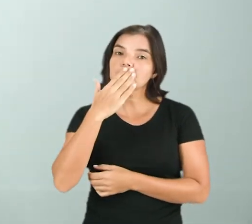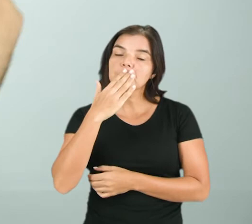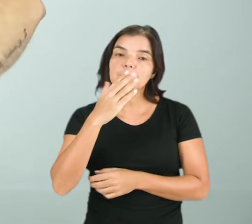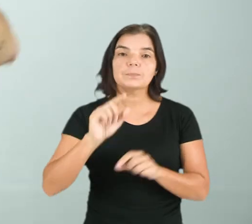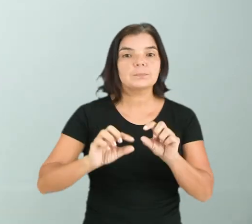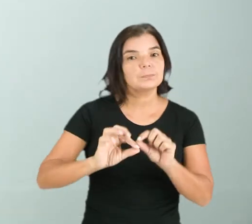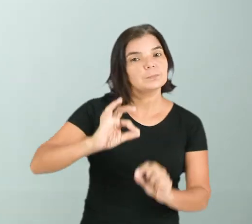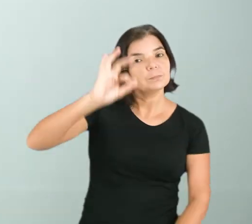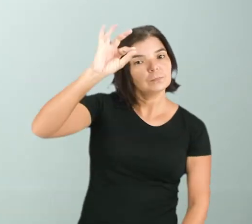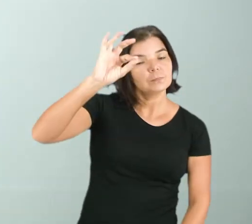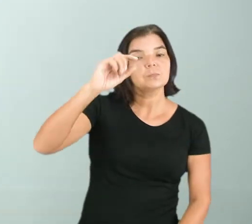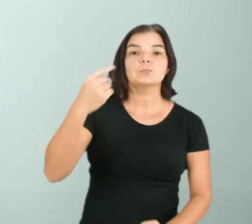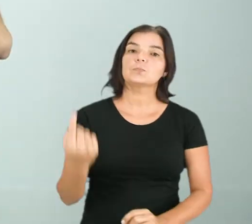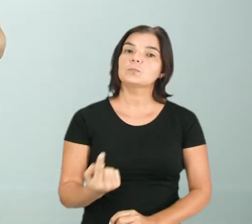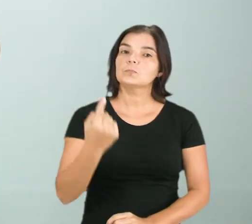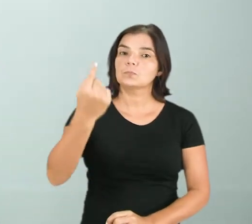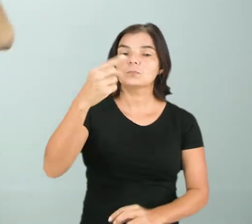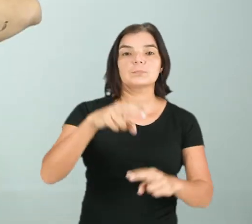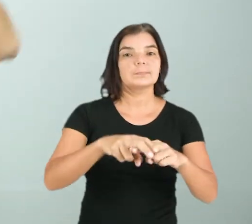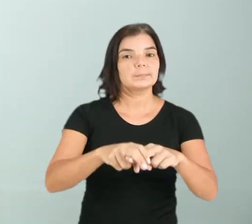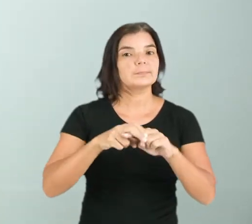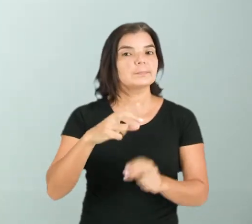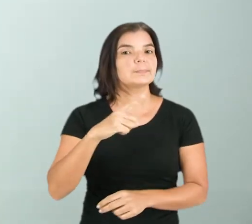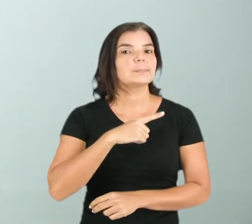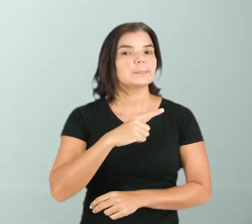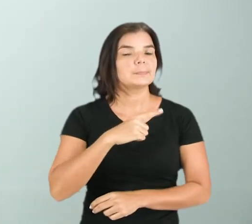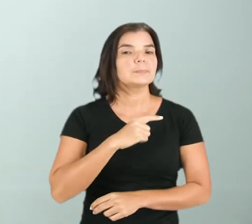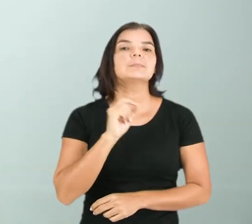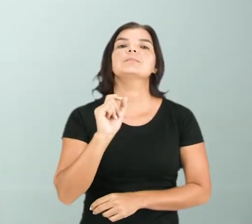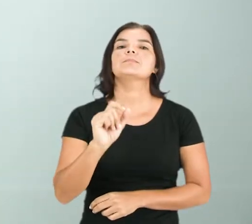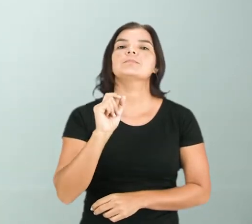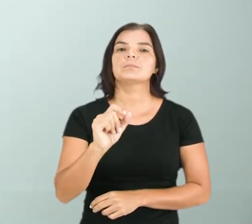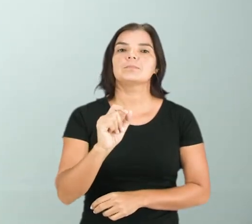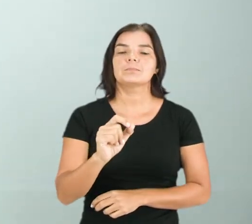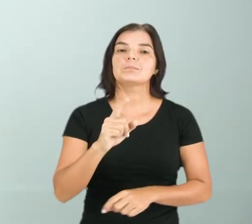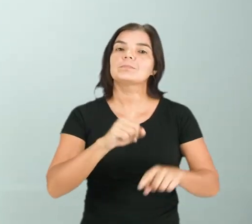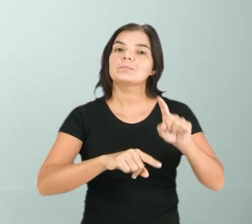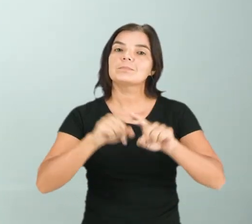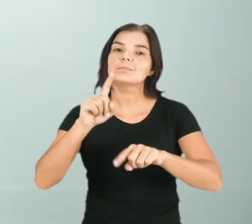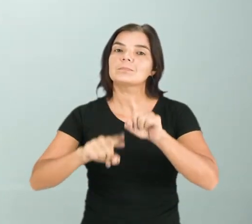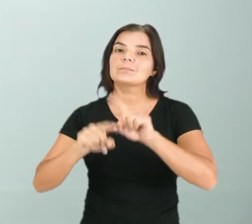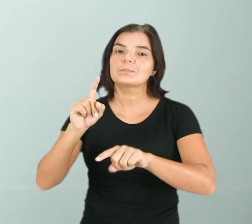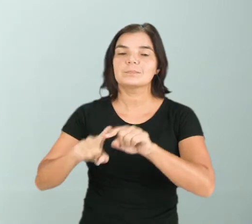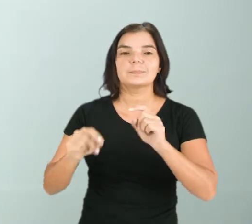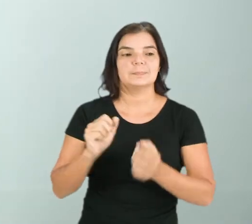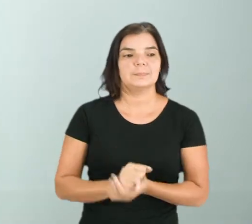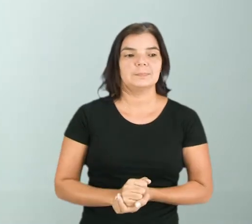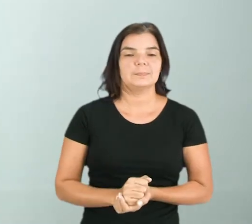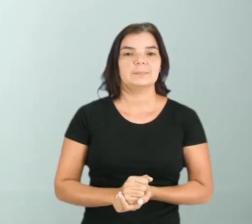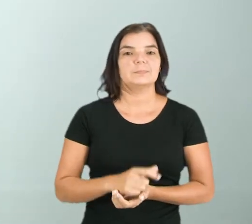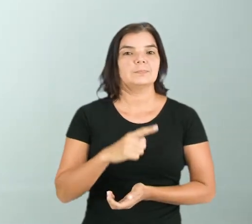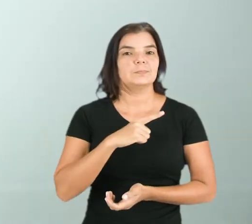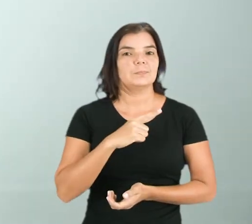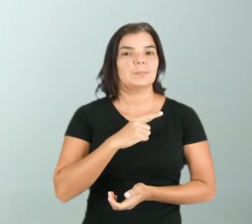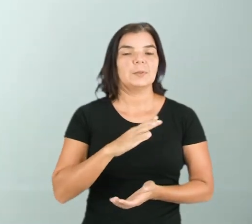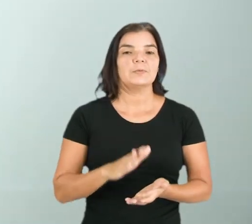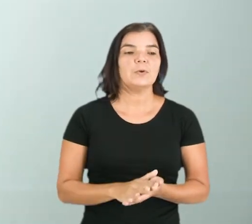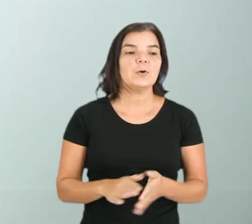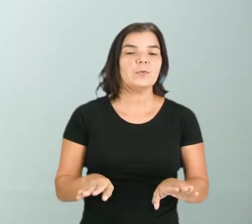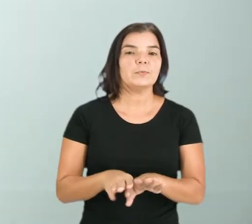tamanhos, uns são maiores. Por isso que nós temos que ter o quê? Os instrumentos de